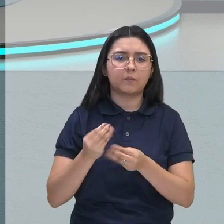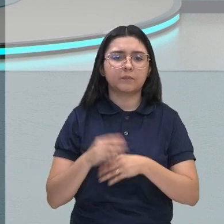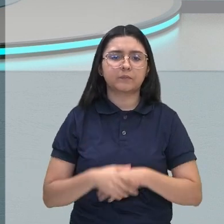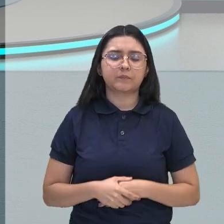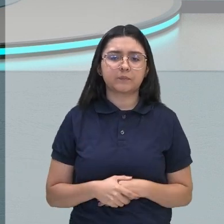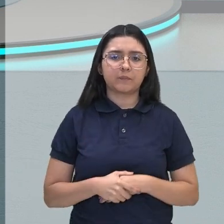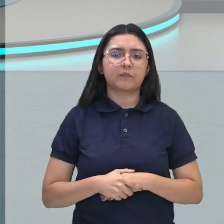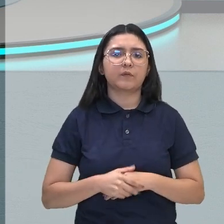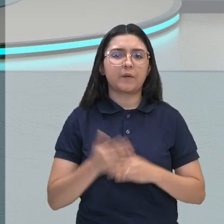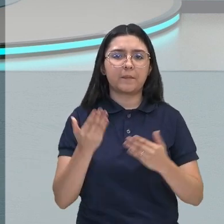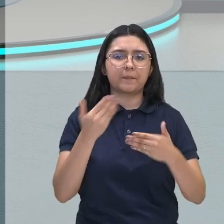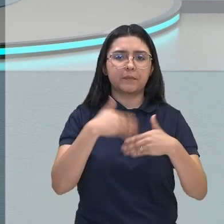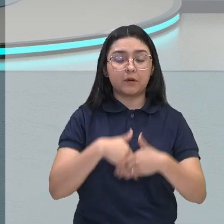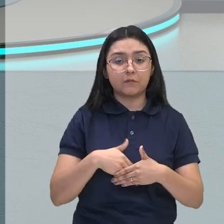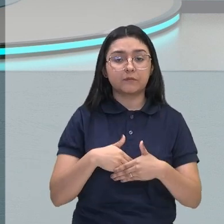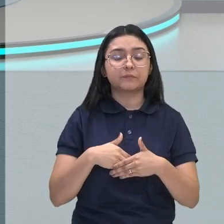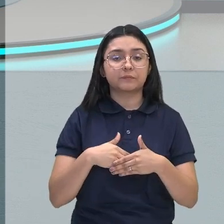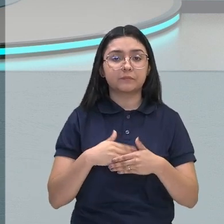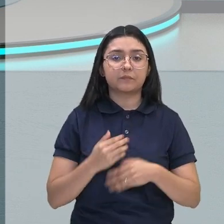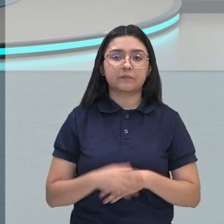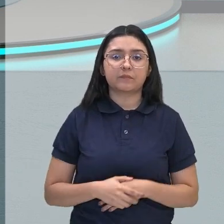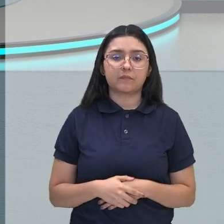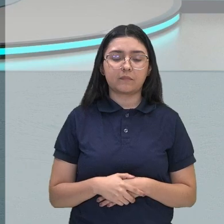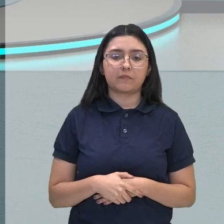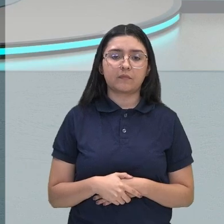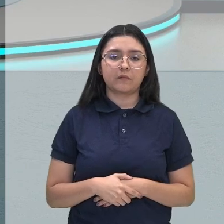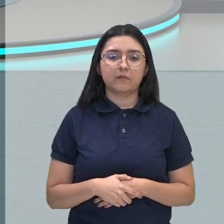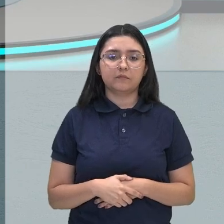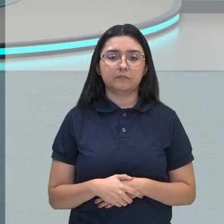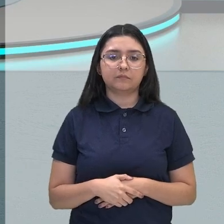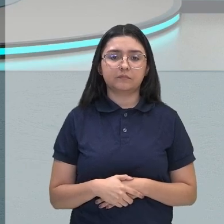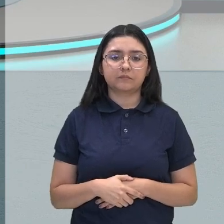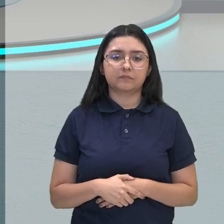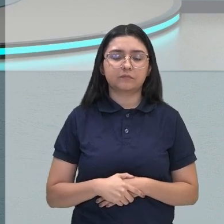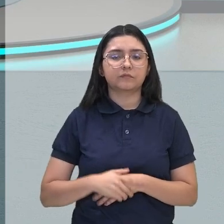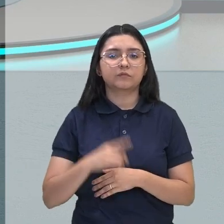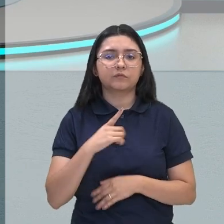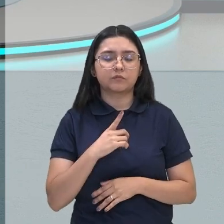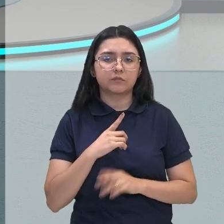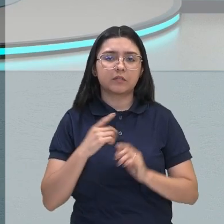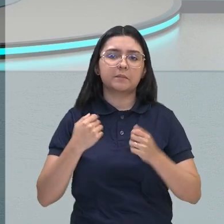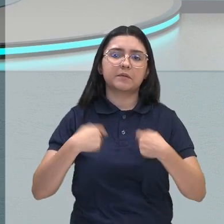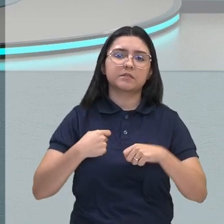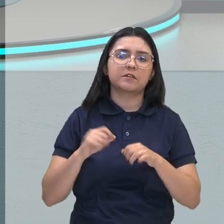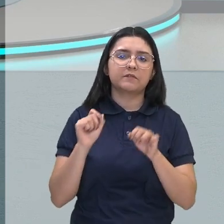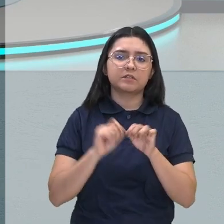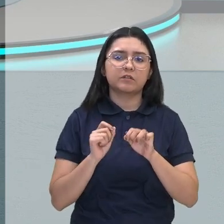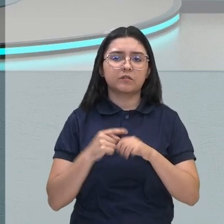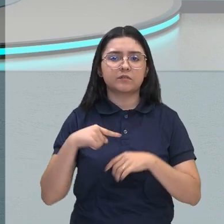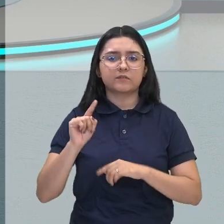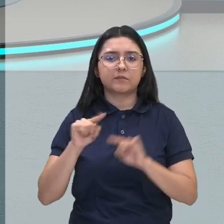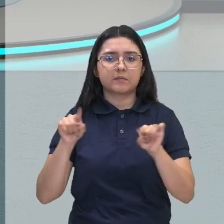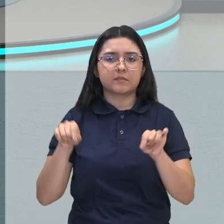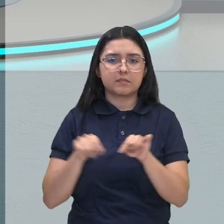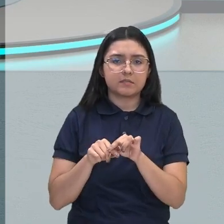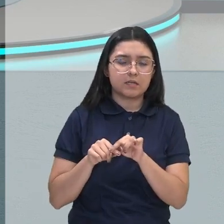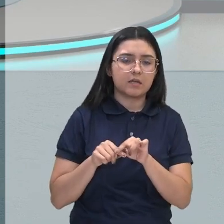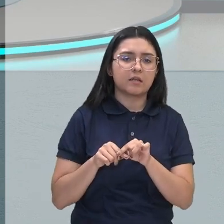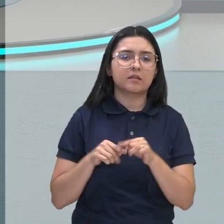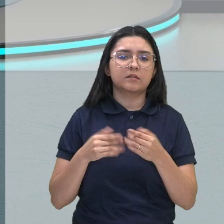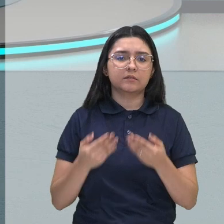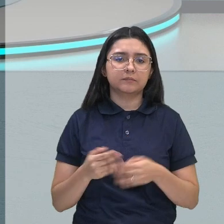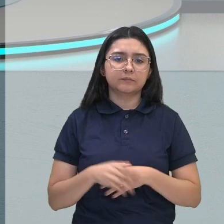prova em si. O que você tem que fazer lá quando você estiver lá na sala, certo? O que as pessoas esperam que